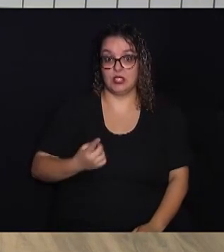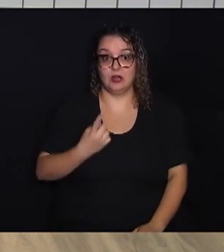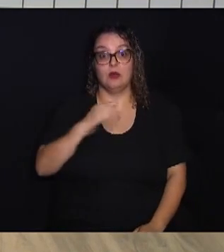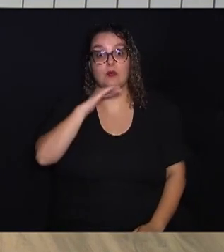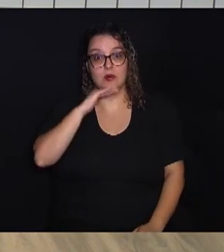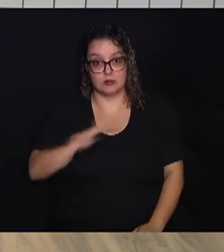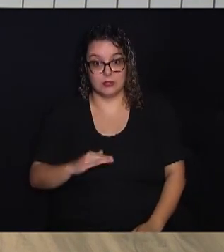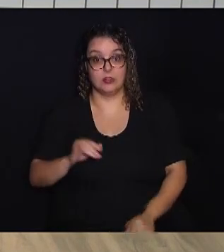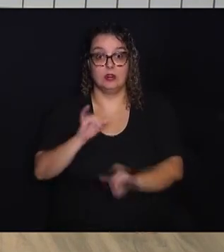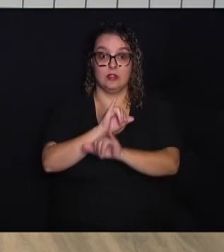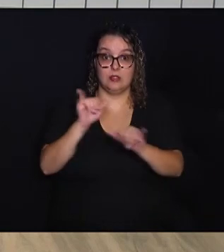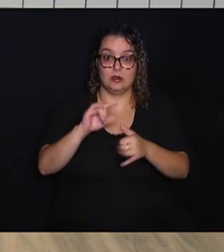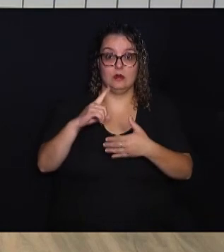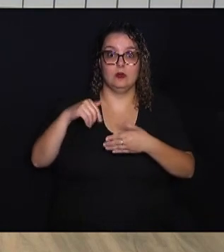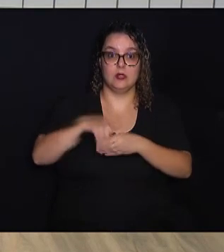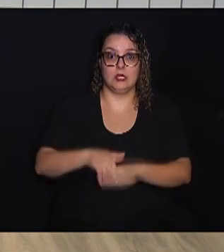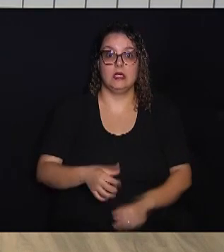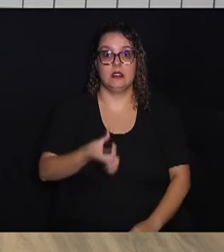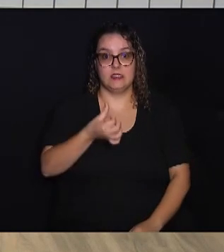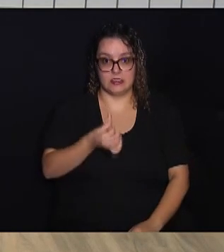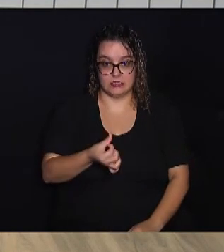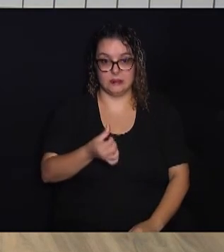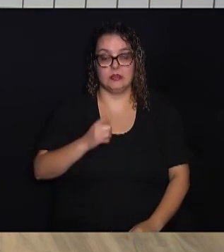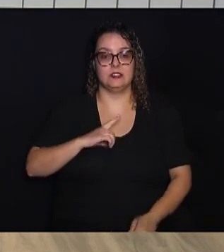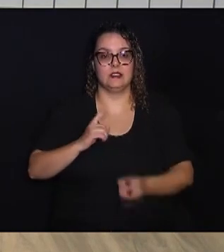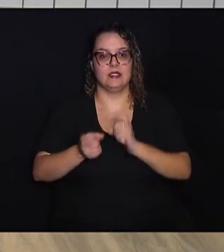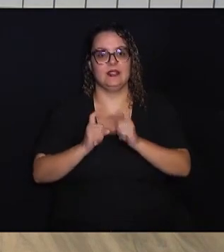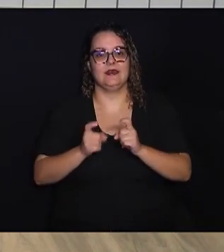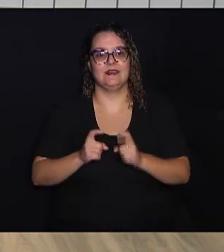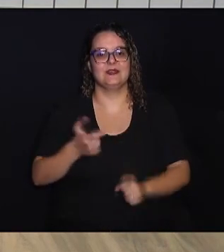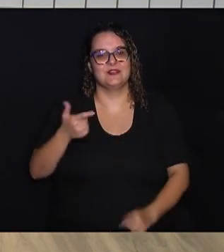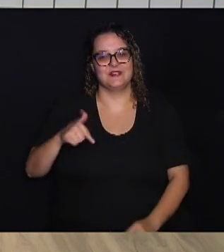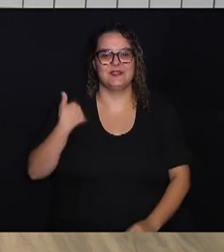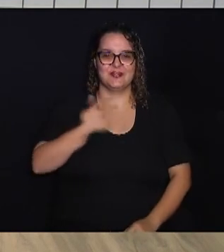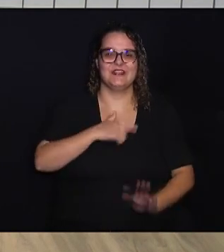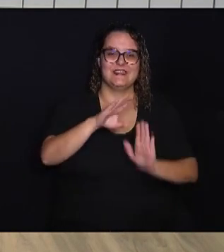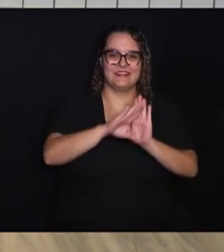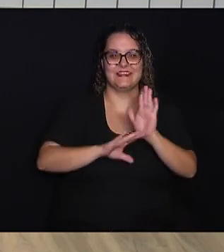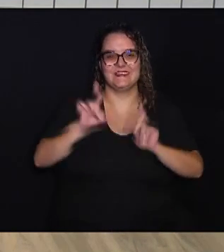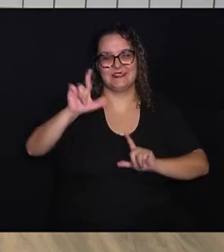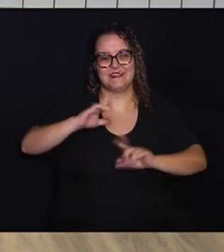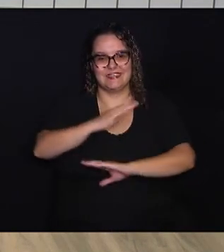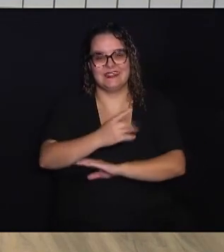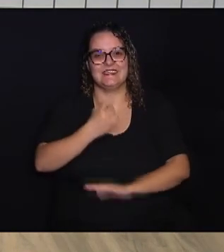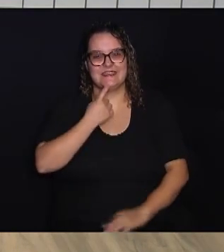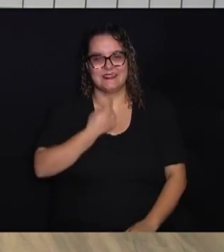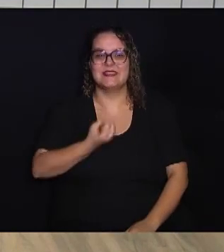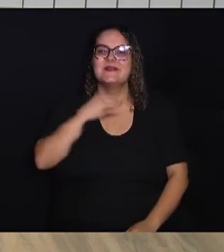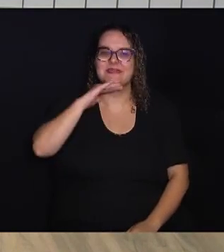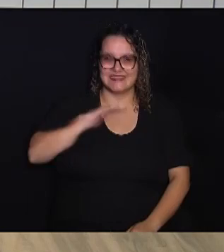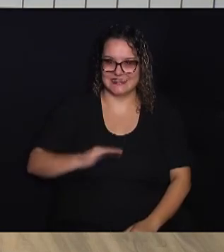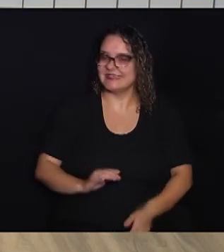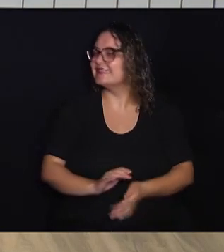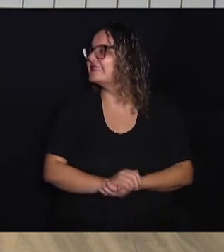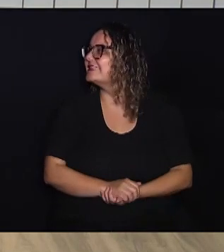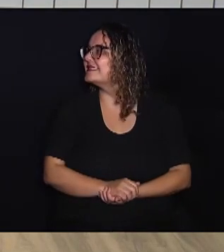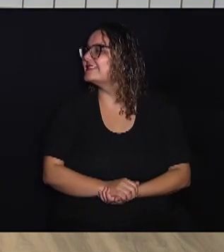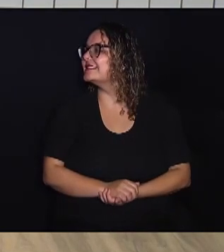tem propaganda eleitoral. 6 horas tem reunião ordinária. Continue na programação da TV Câmara Campinas. Uma boa tarde.